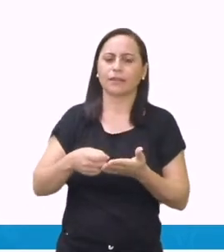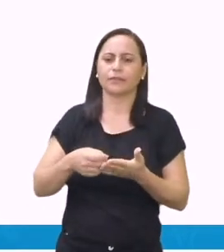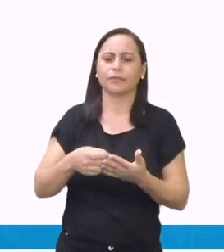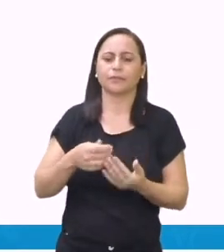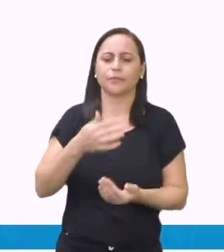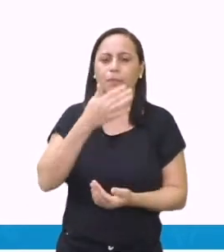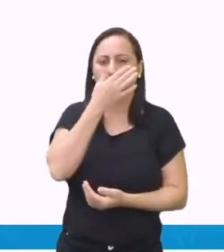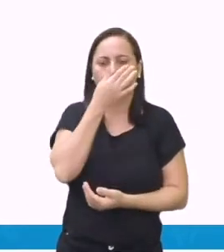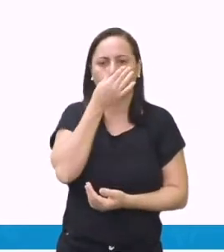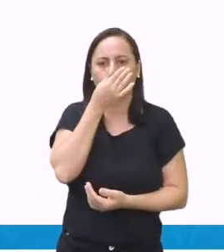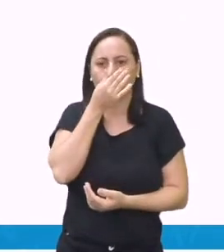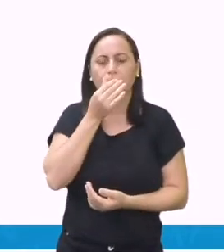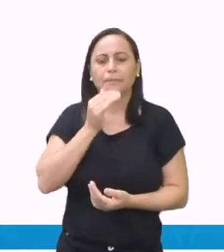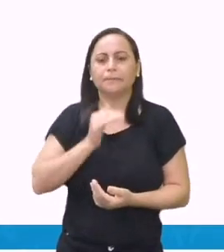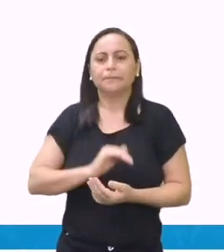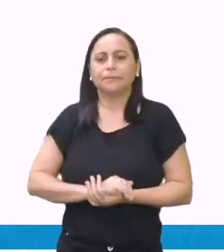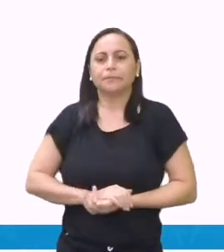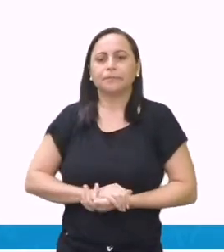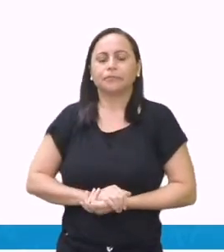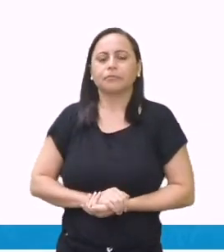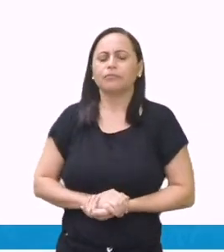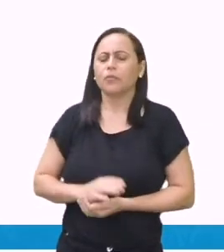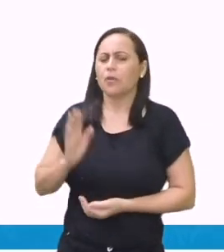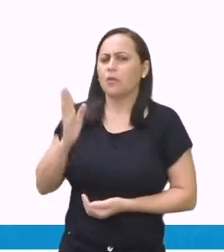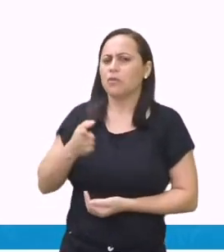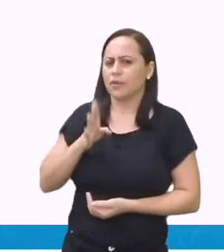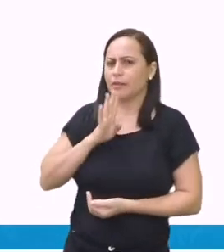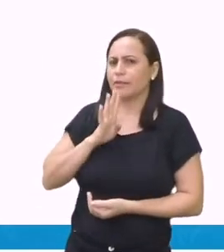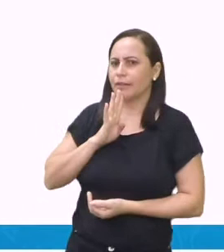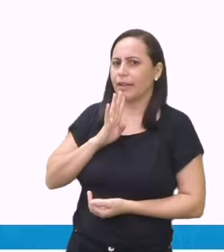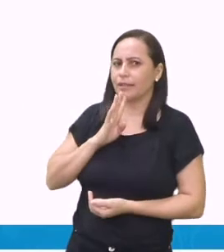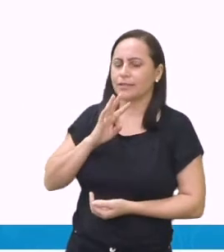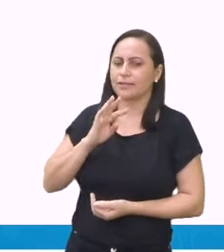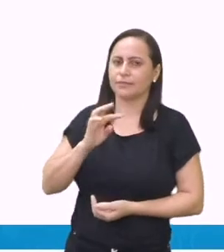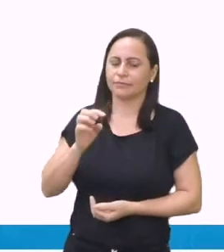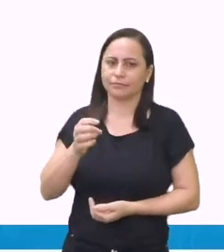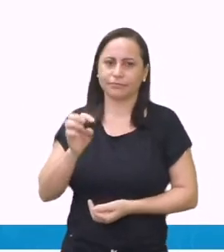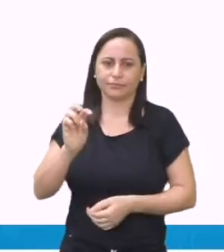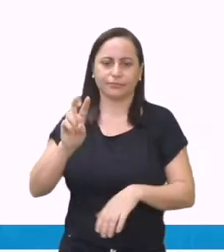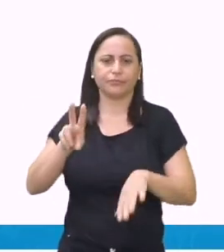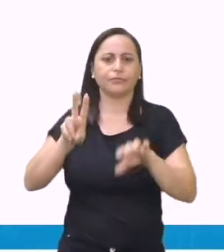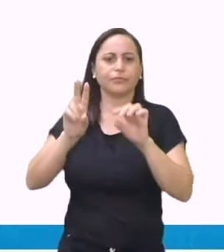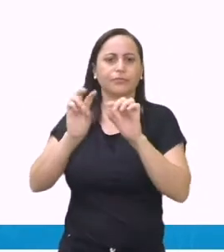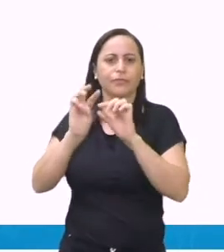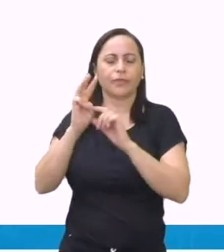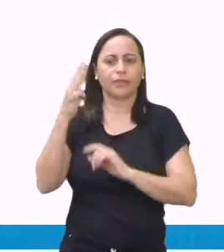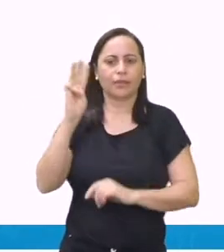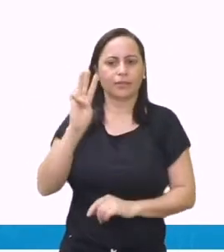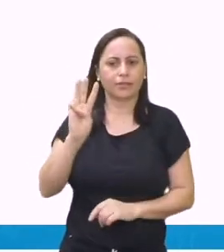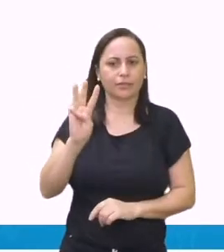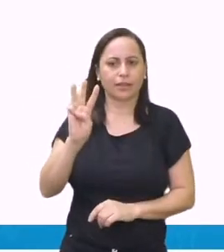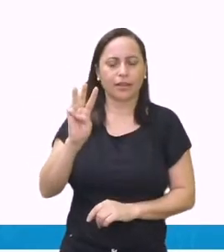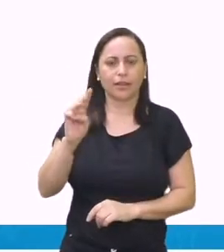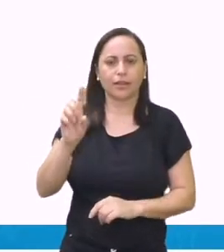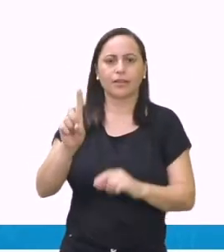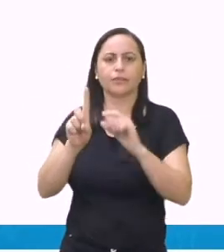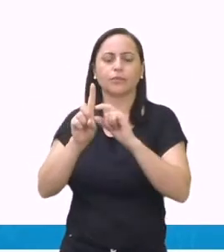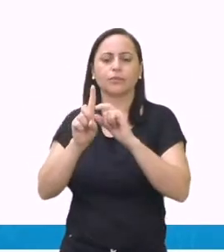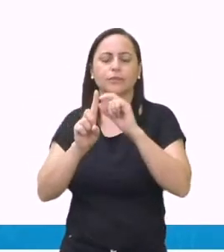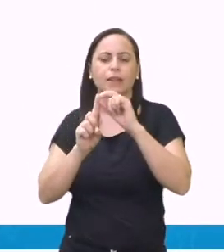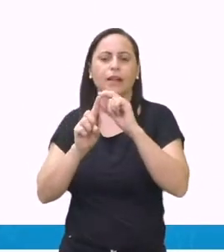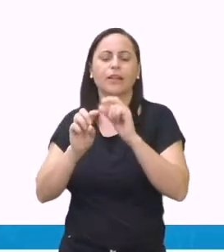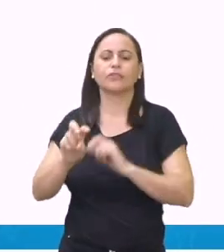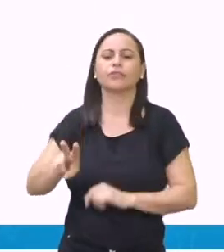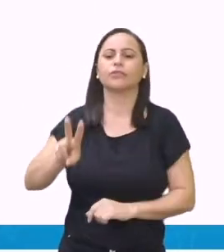Professora, esse aqui eu já conheço, 3 unidades. E esse, 3